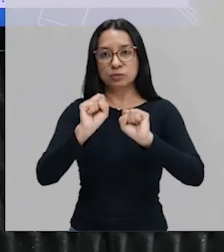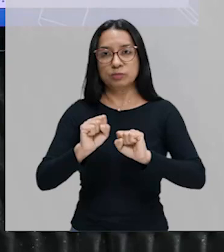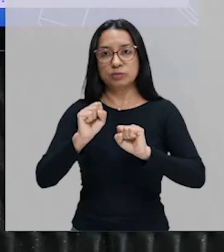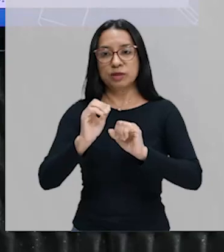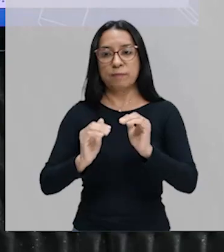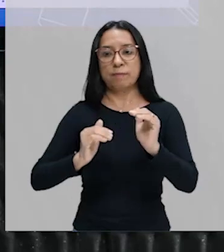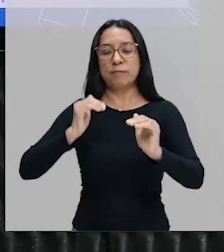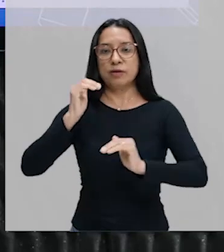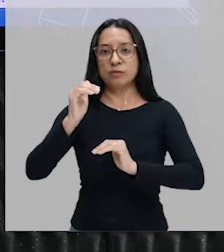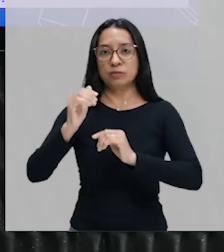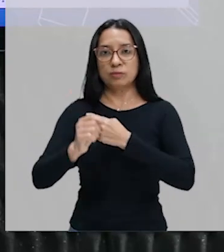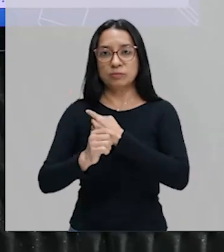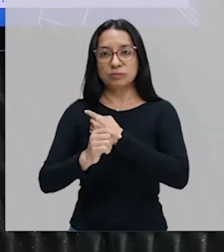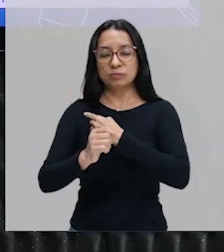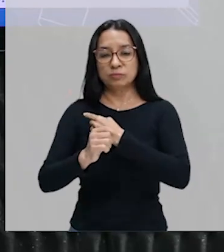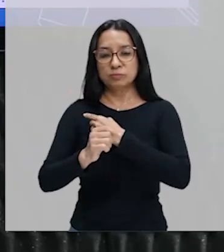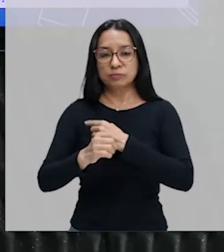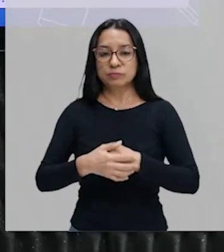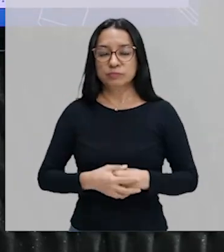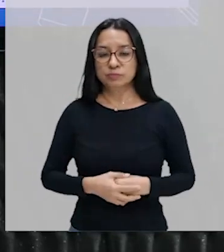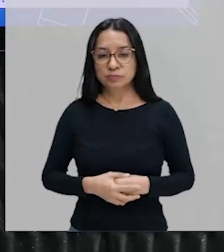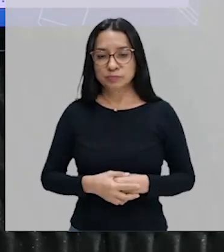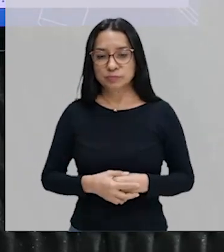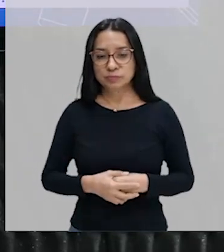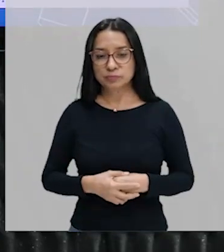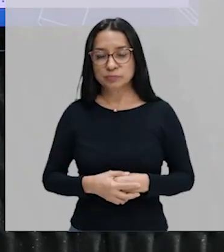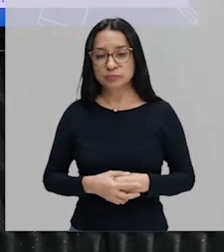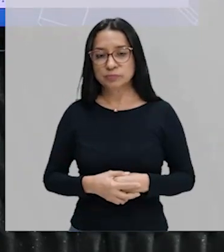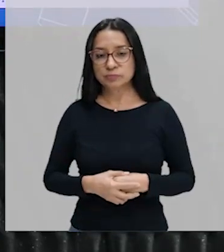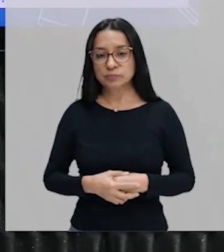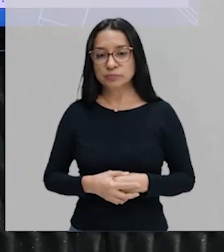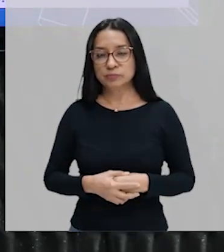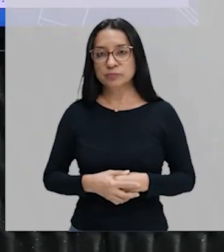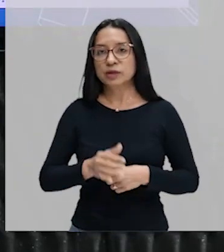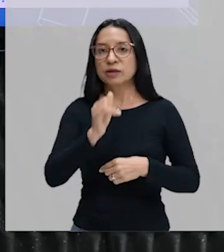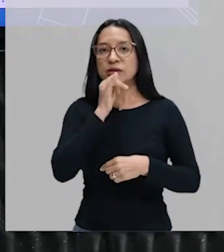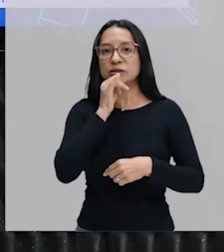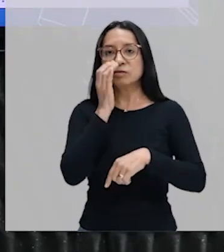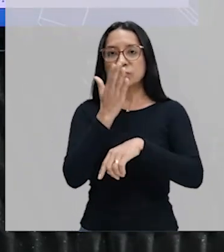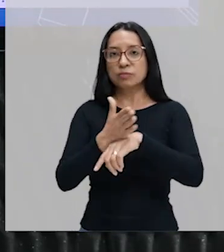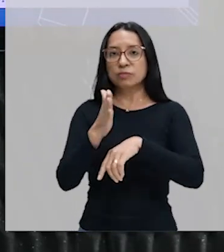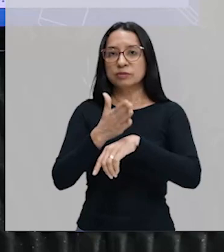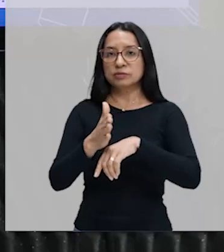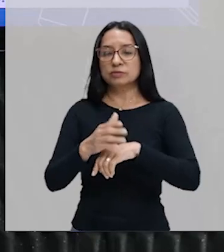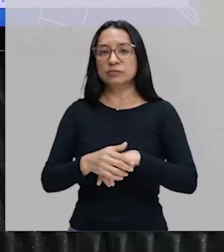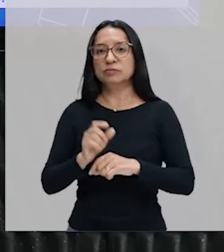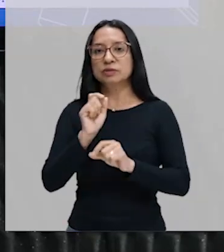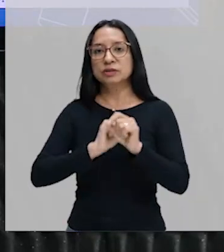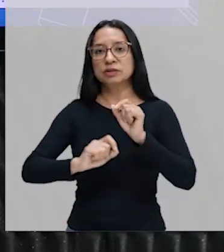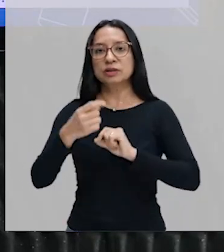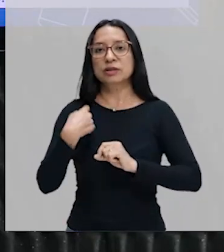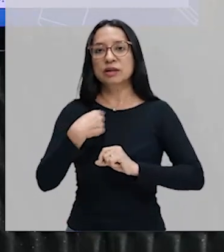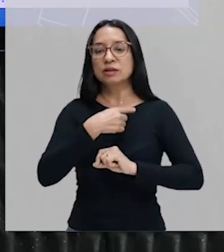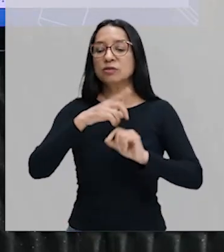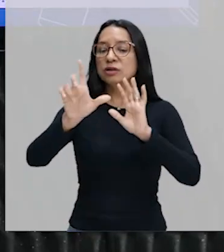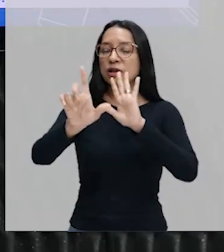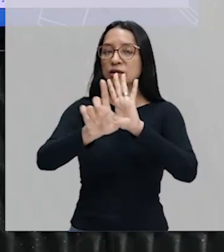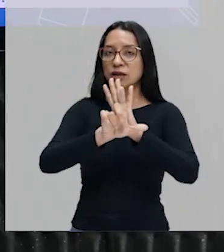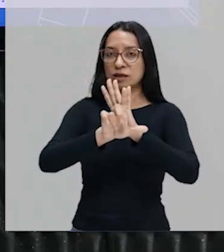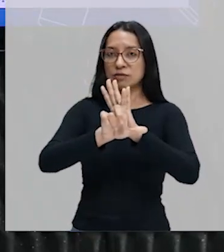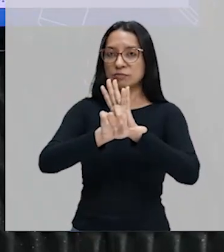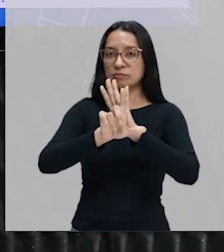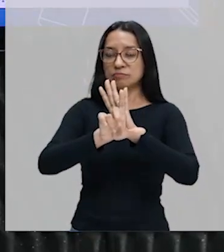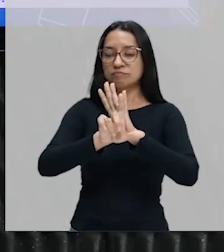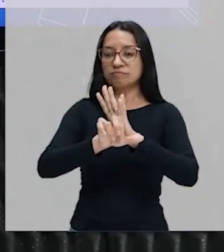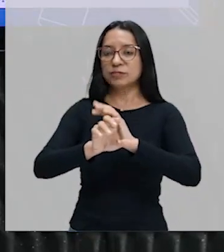maior, que é, no caso, o ente soberano, o Estado brasileiro. Em exemplo prático, por exemplo, quem é a nossa lei máxima? É a